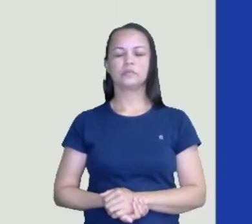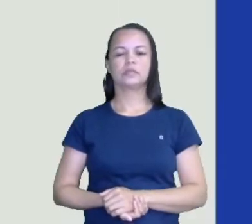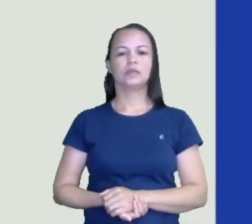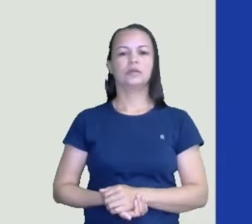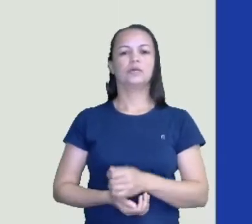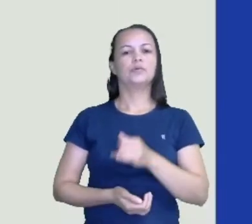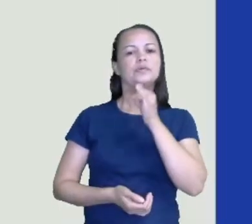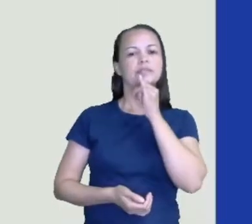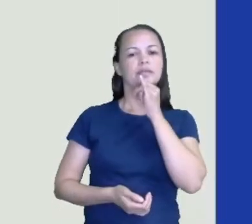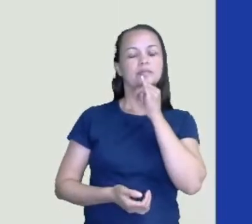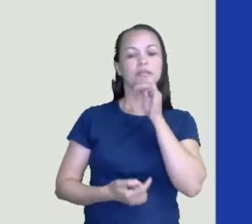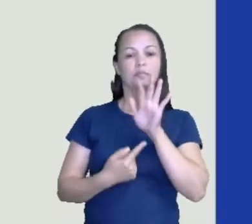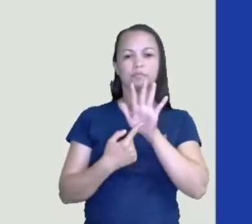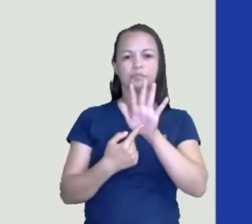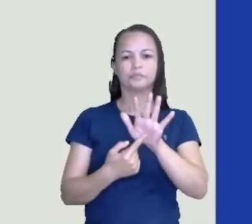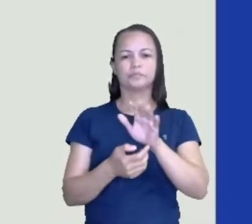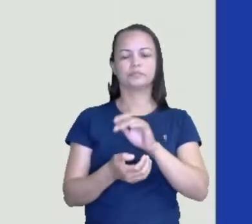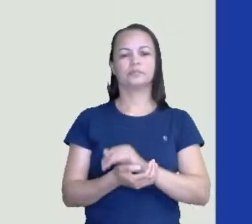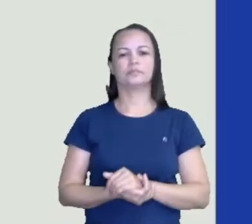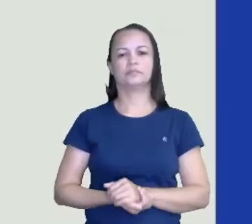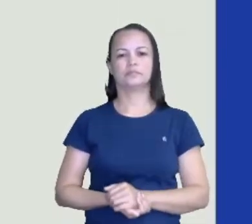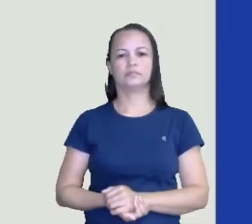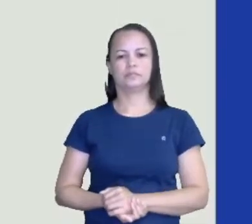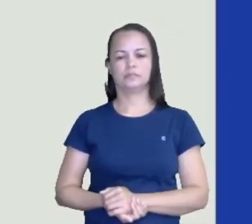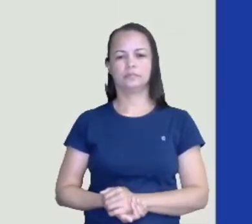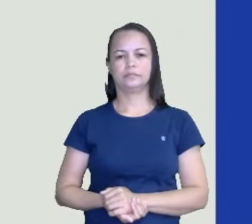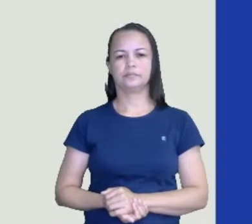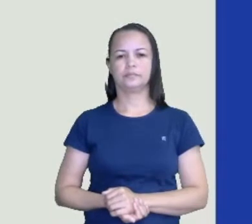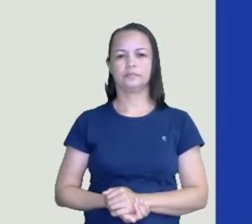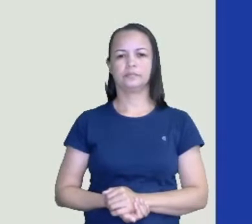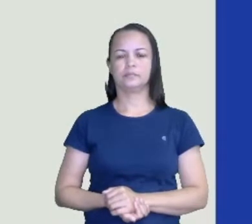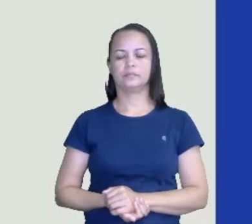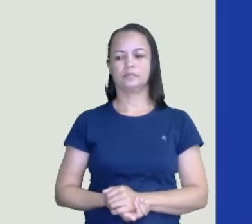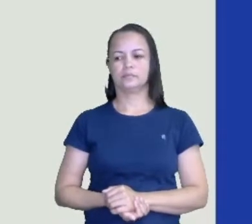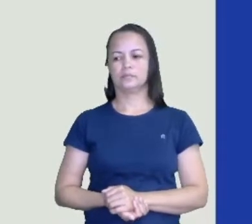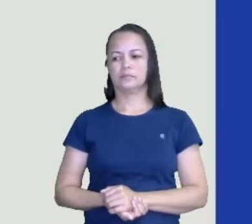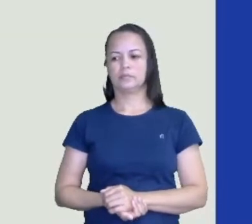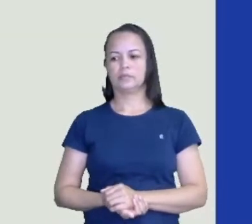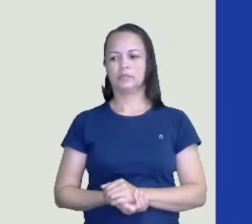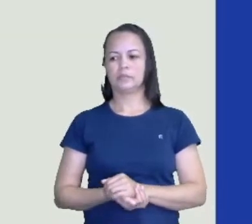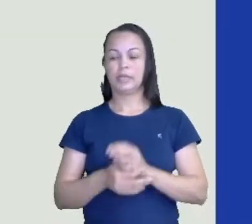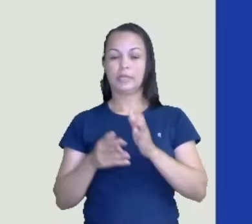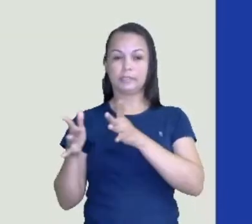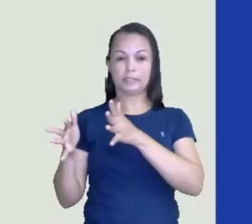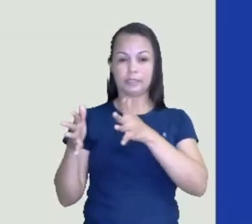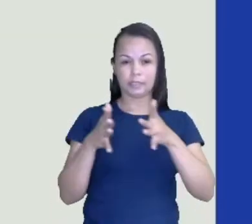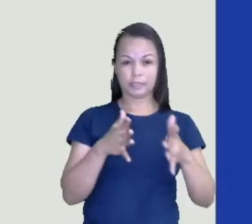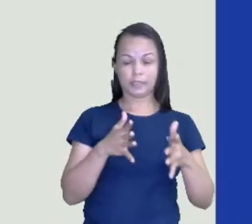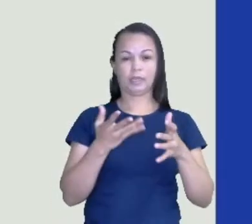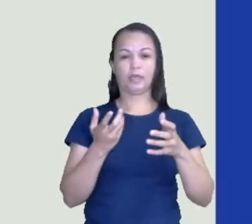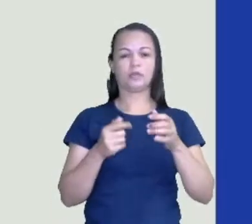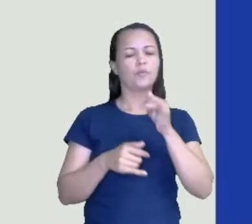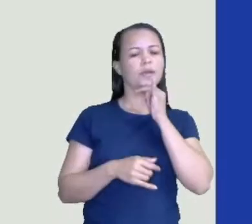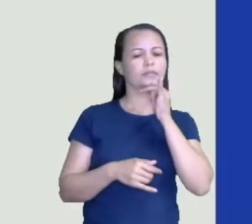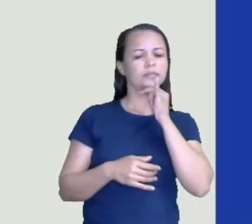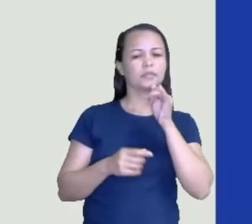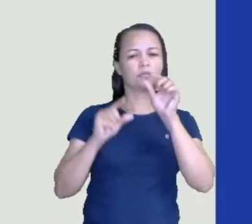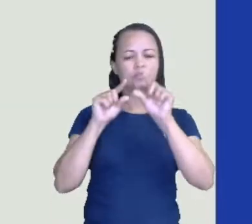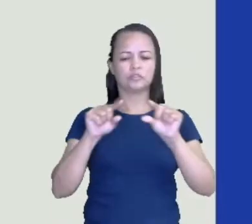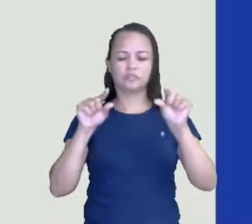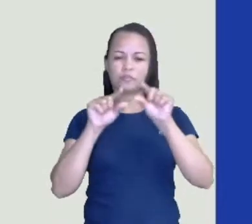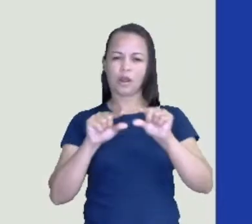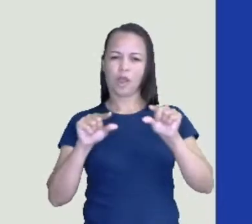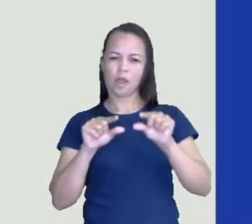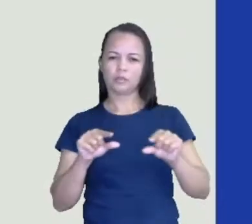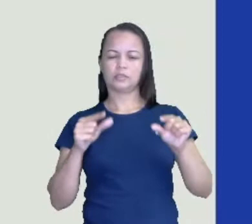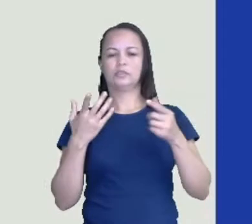Vamos ver os exemplos a seguir. Em seguida, confira alguns exemplos de frases que utilizam